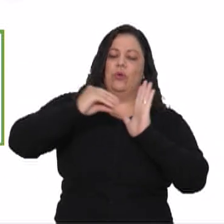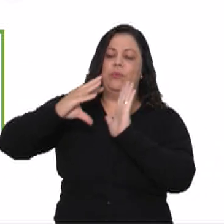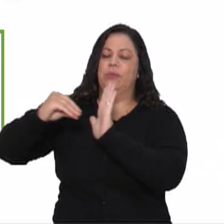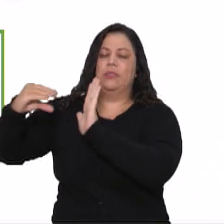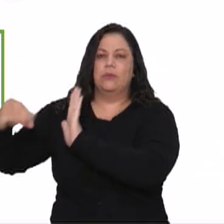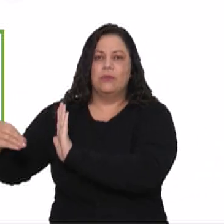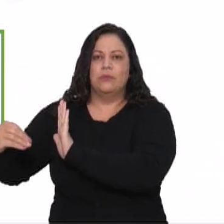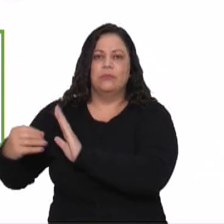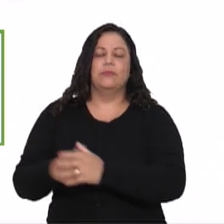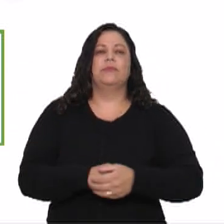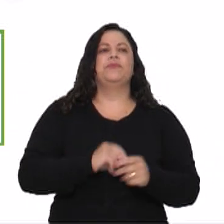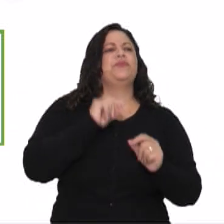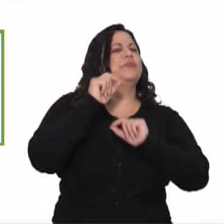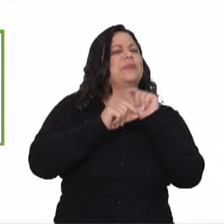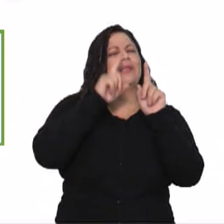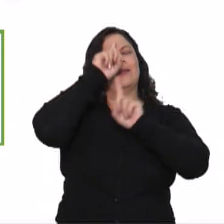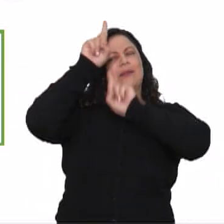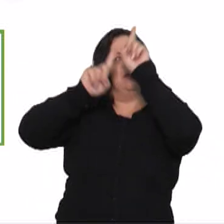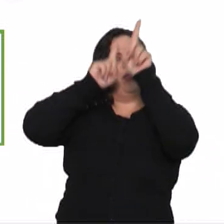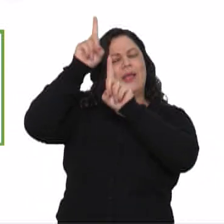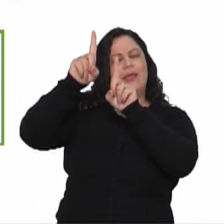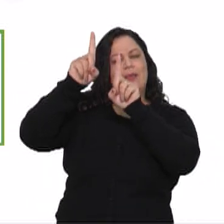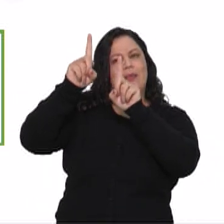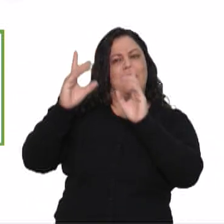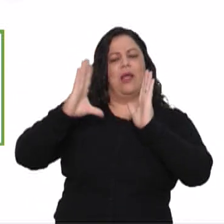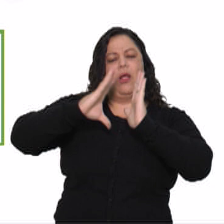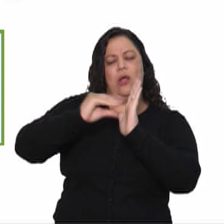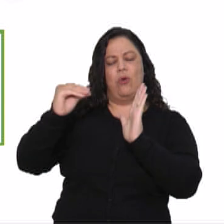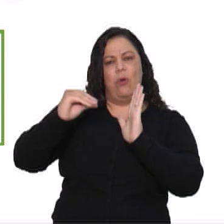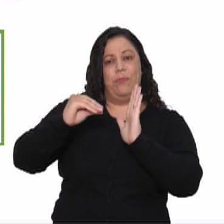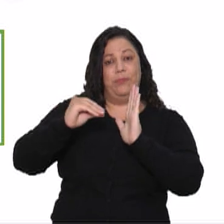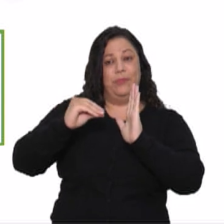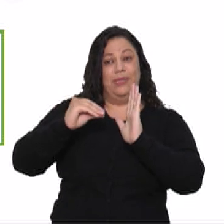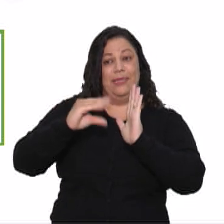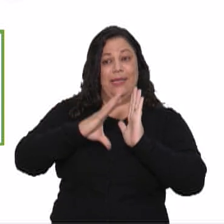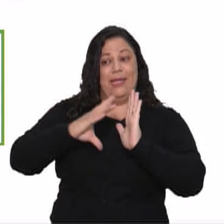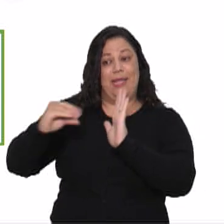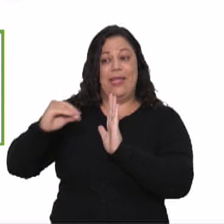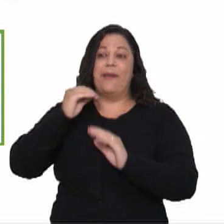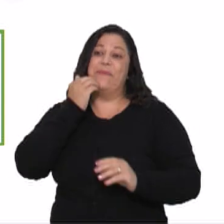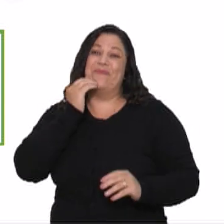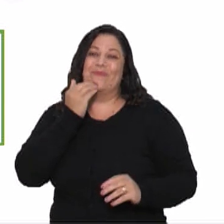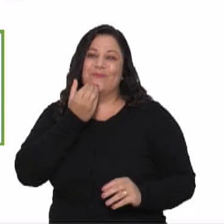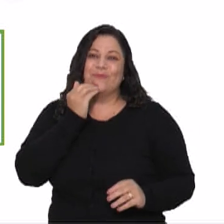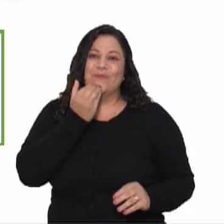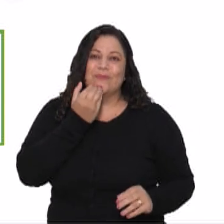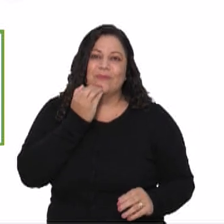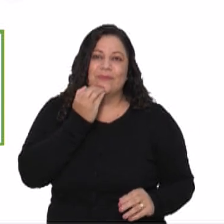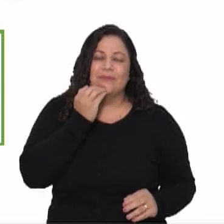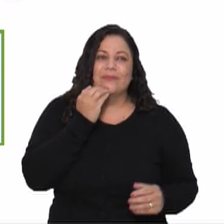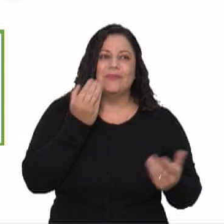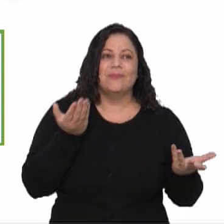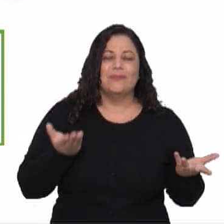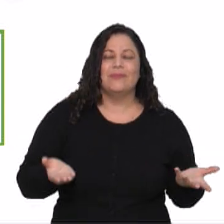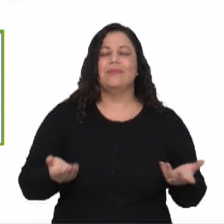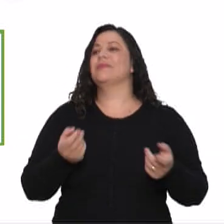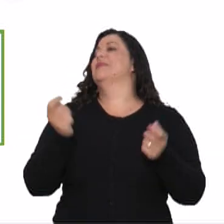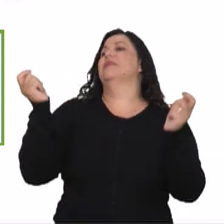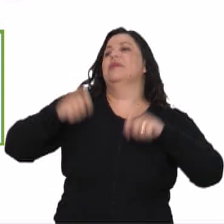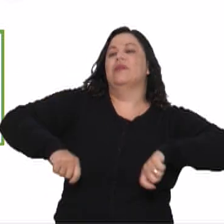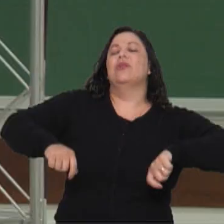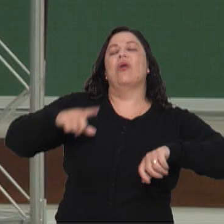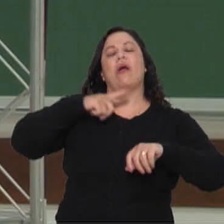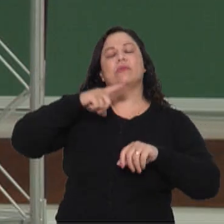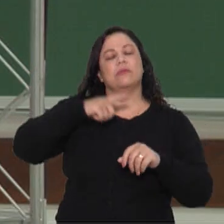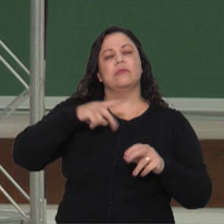que a arte é cópia da cópia, ou seja, é uma cópia imperfeita, que nós temos